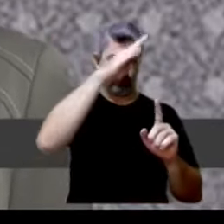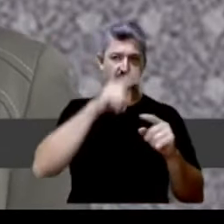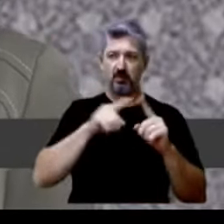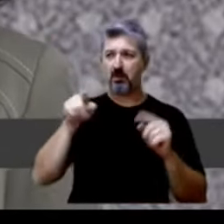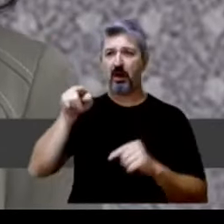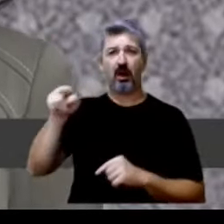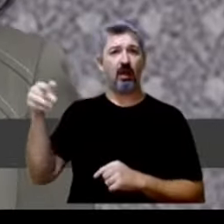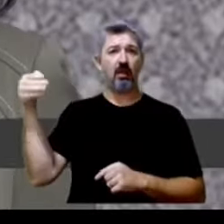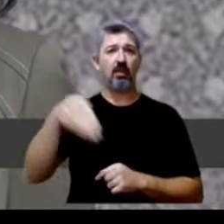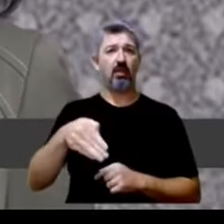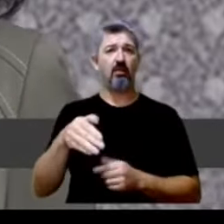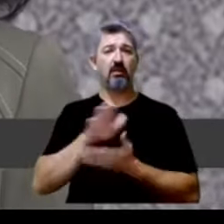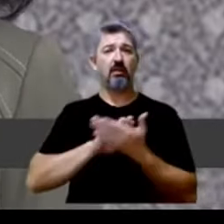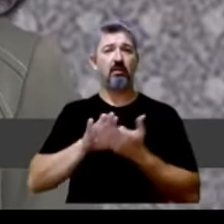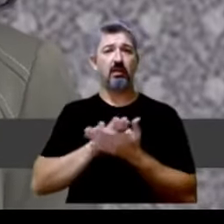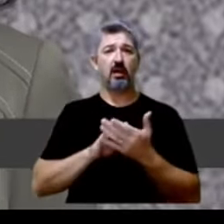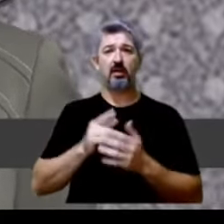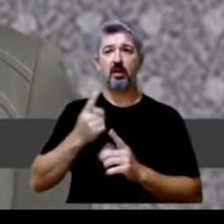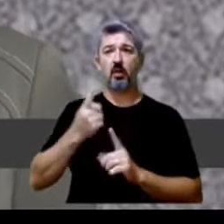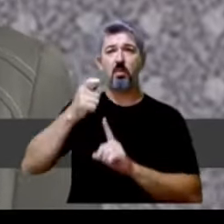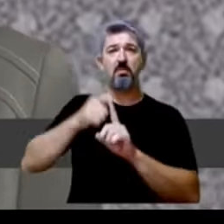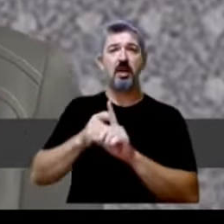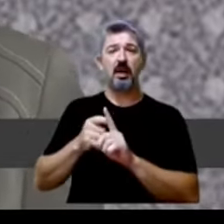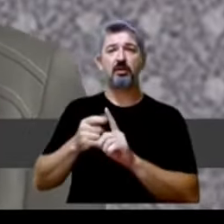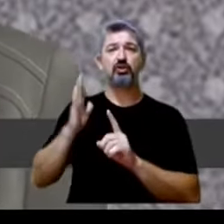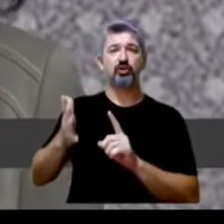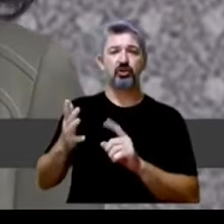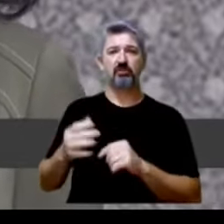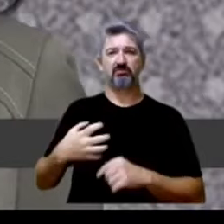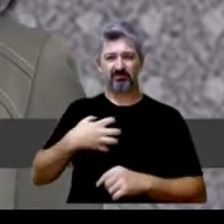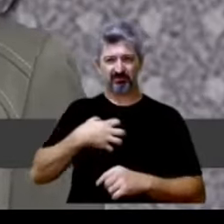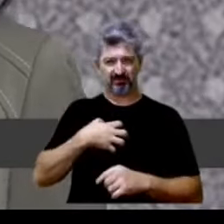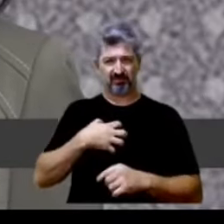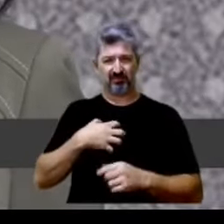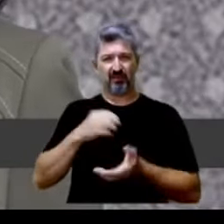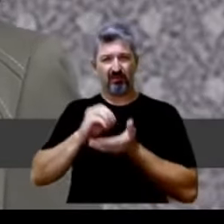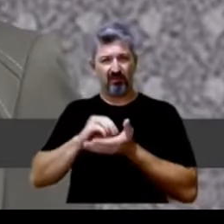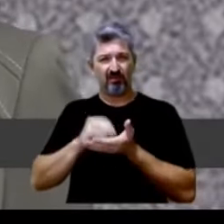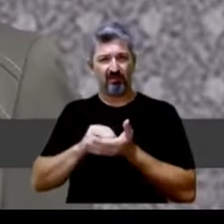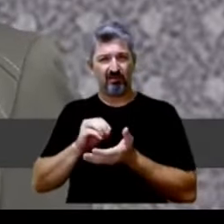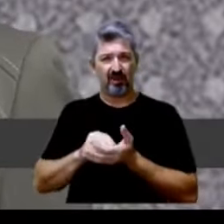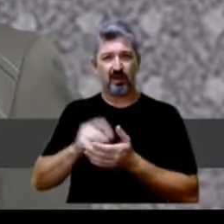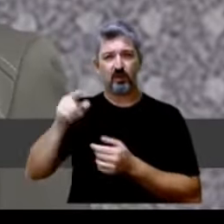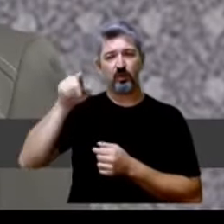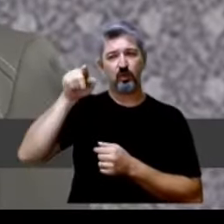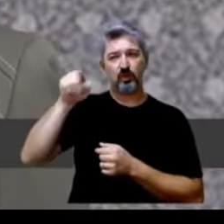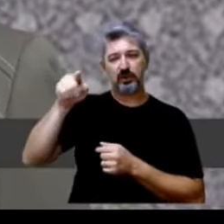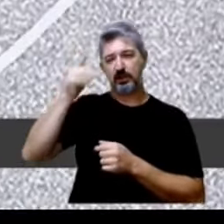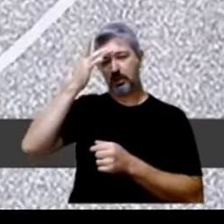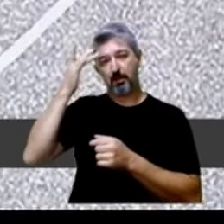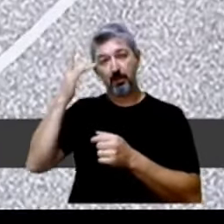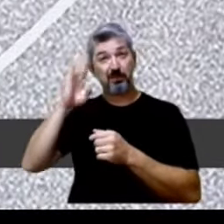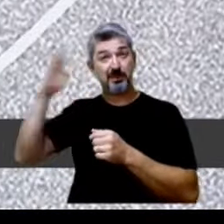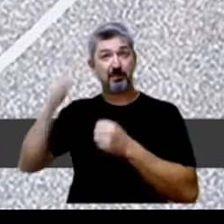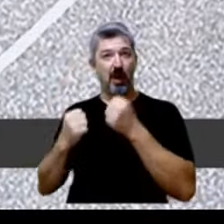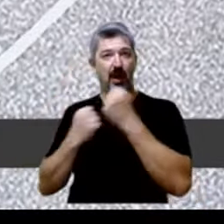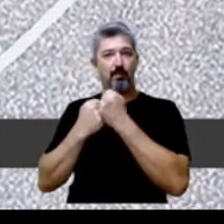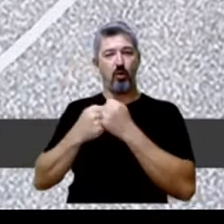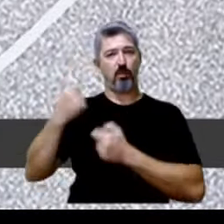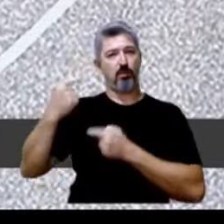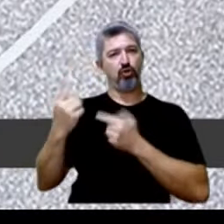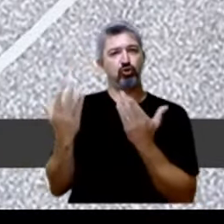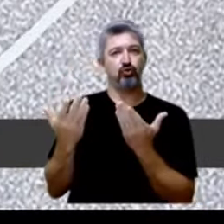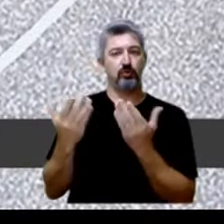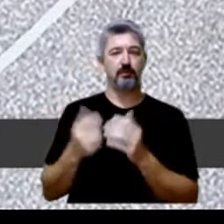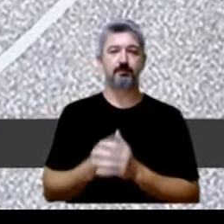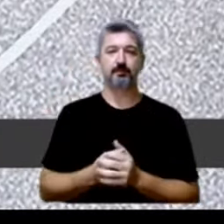seu há mais de um mês. A Soninha é de outro, mas nem tem vereador do partido dela. Assim, da Daniela. Foi traído pela Marta, né? A Marta foi filha da puta. A Marta foi filha da puta. Então é o